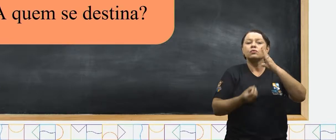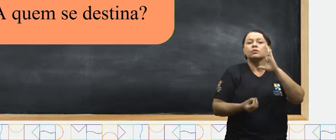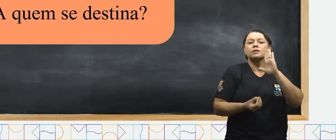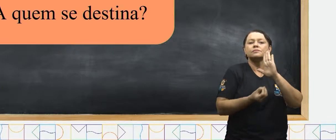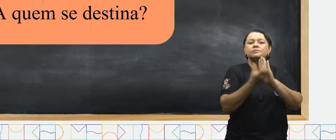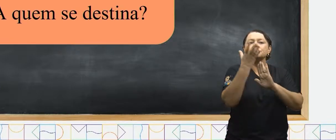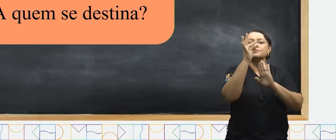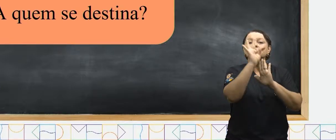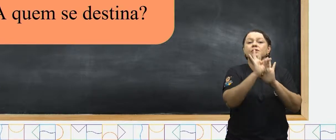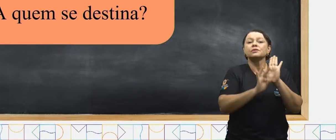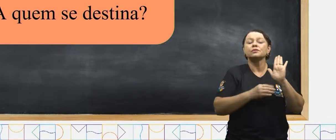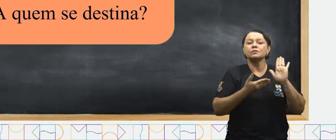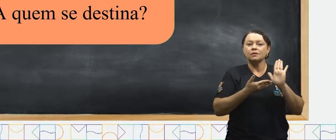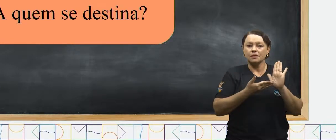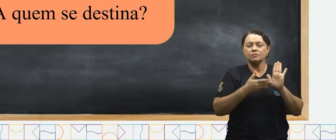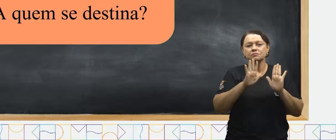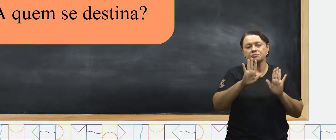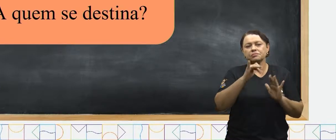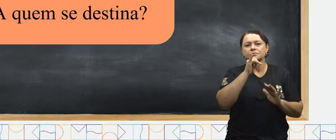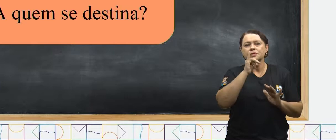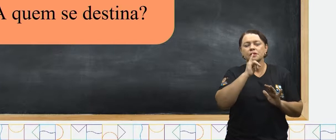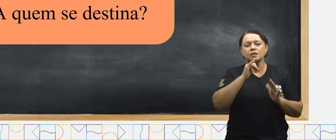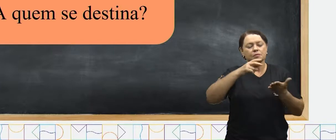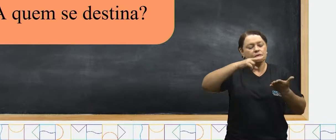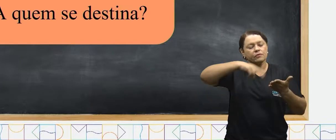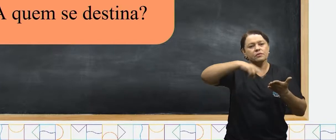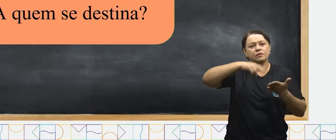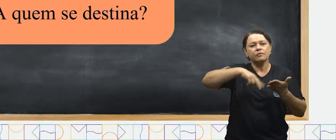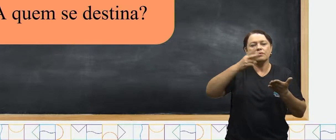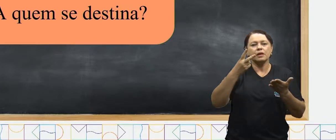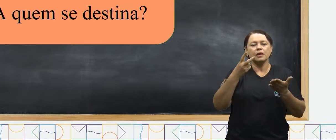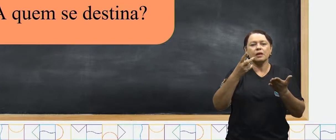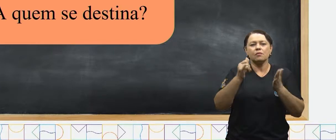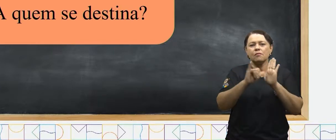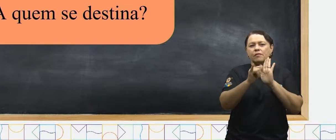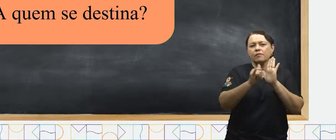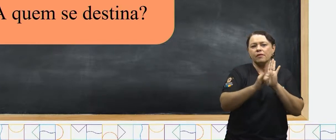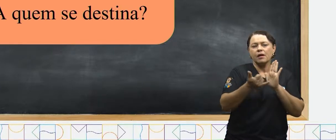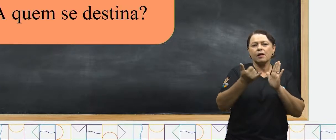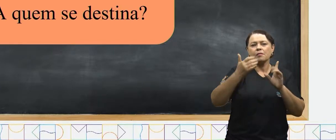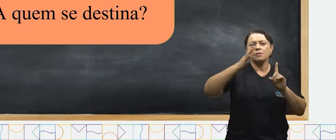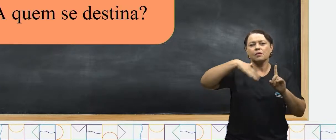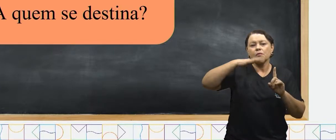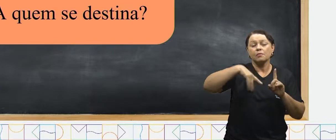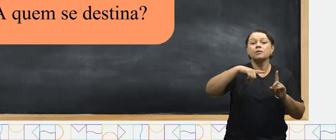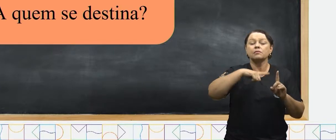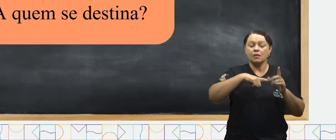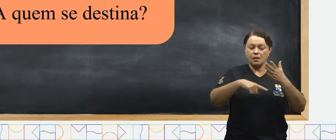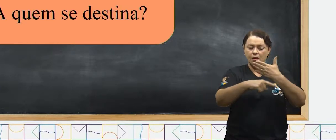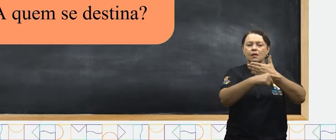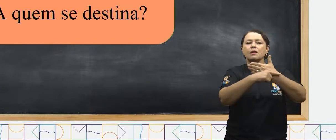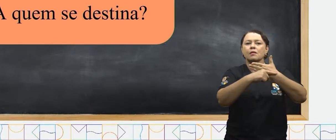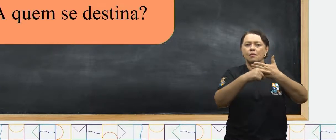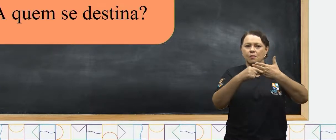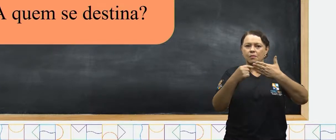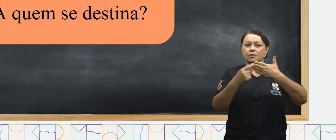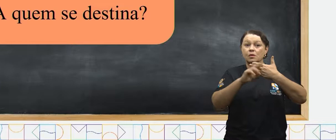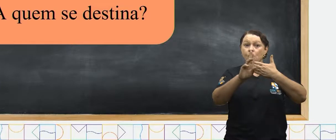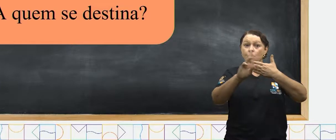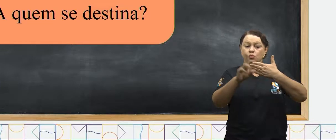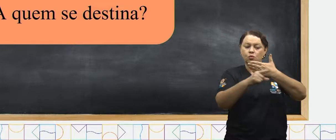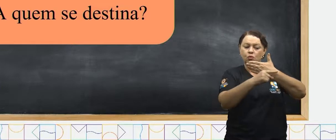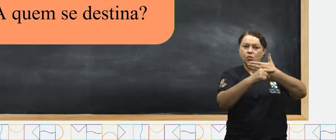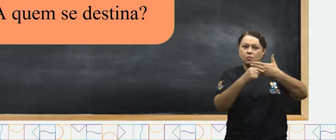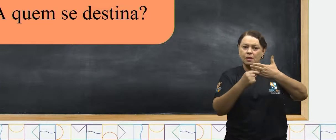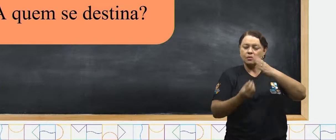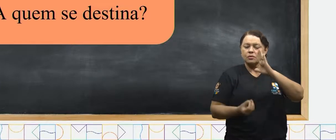Se for ler uma lenda, por exemplo, existe um autor, ou seja, a pessoa que produziu aquele